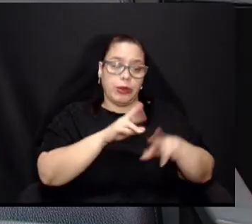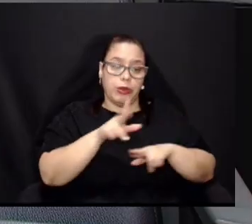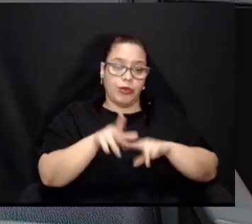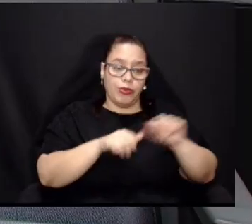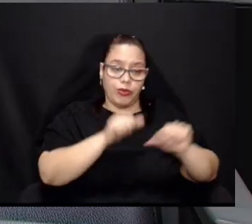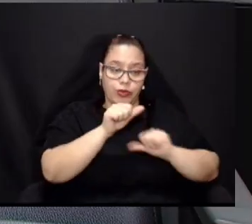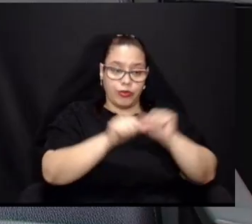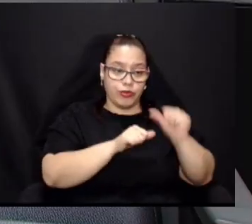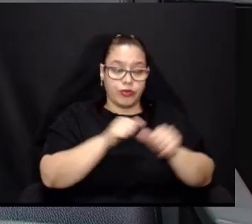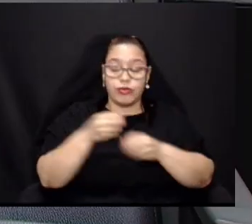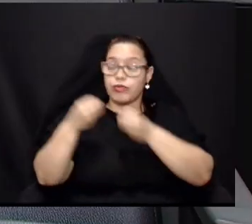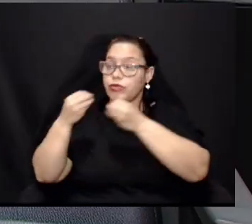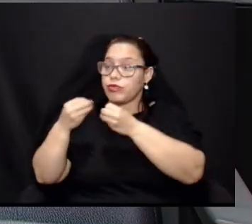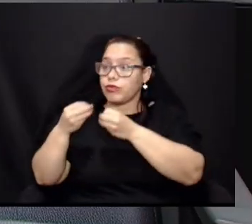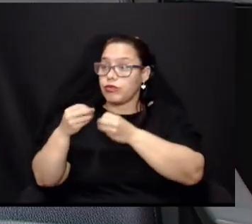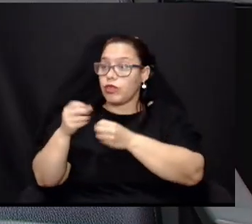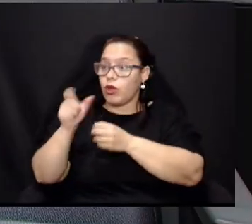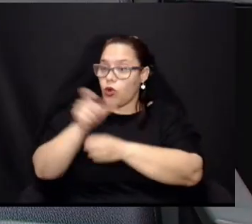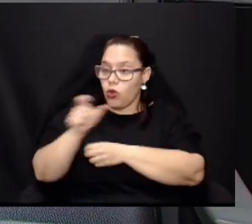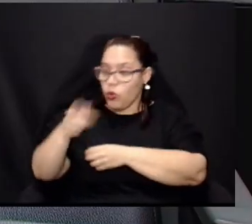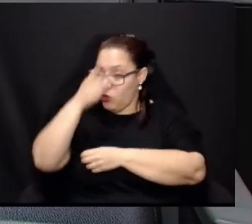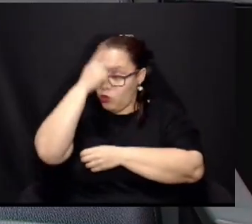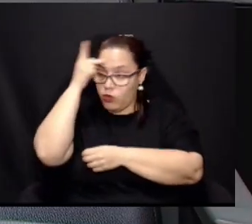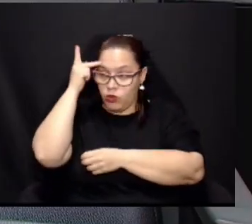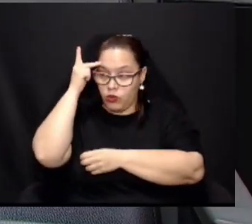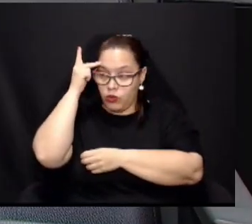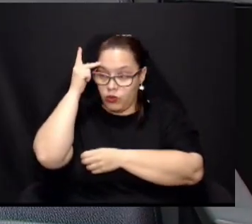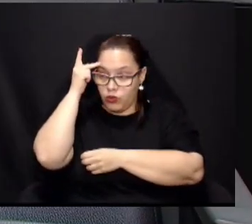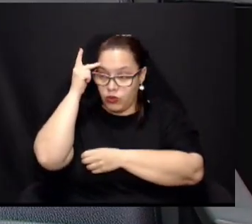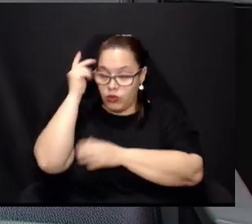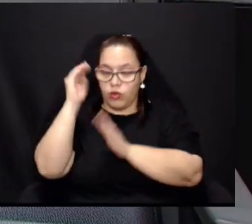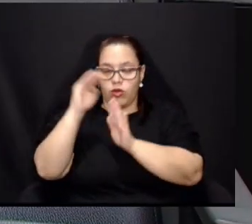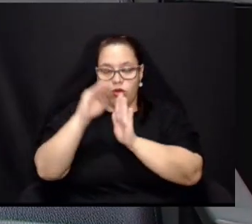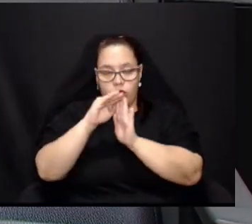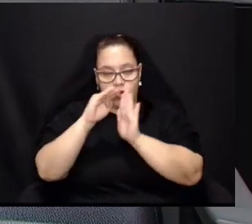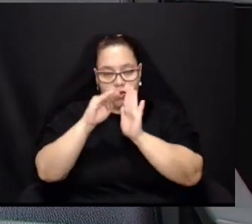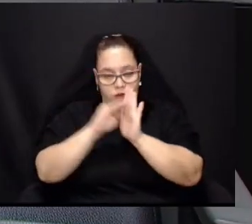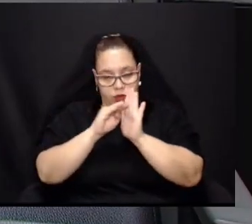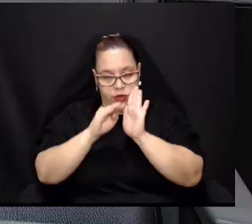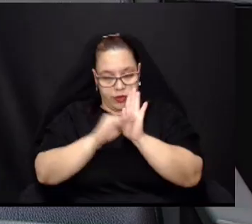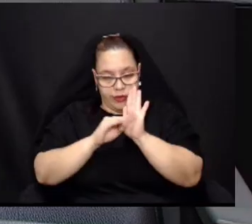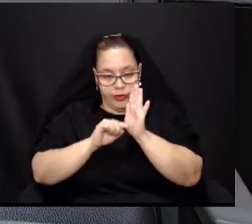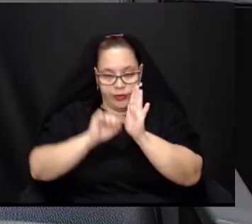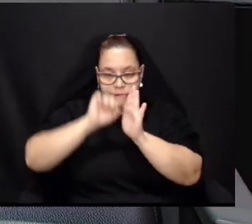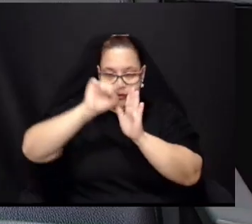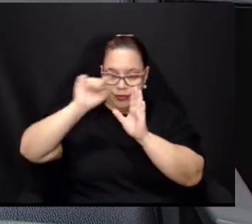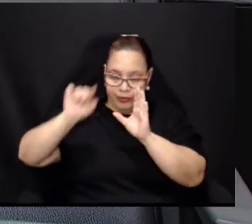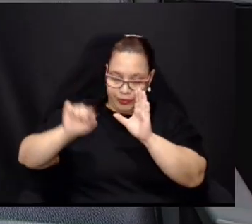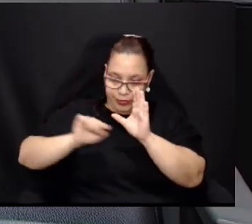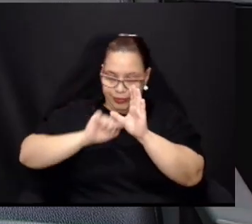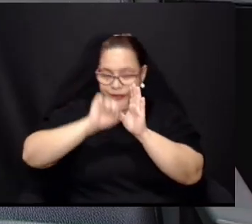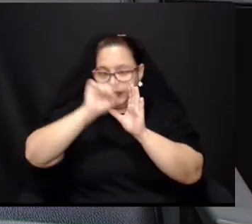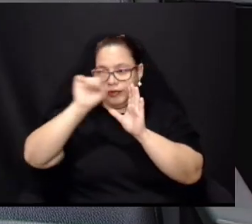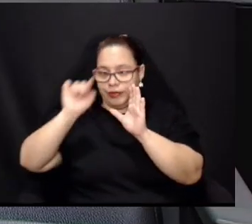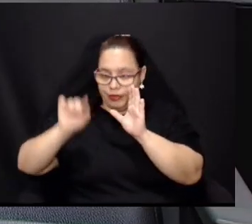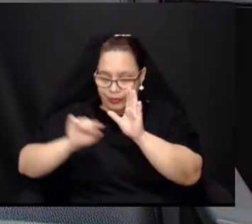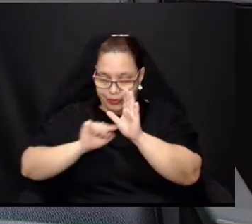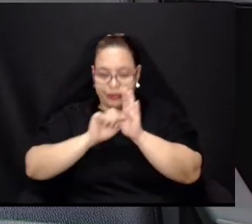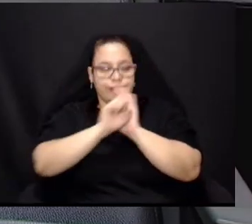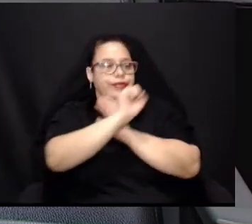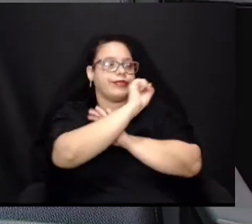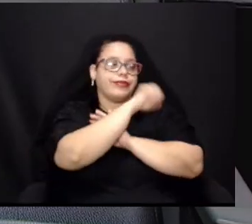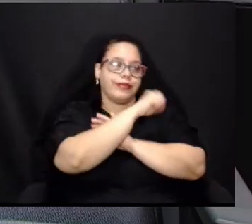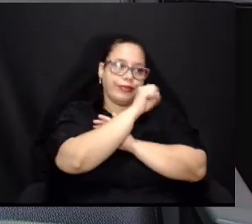bastante pessoas, vocês têm uma escala, que essa escala vai rodando, muda sempre. Exatamente. Também, né? É